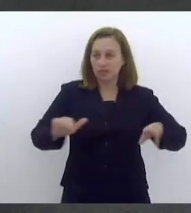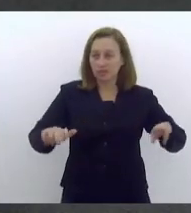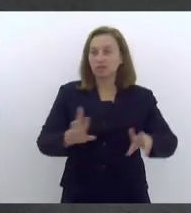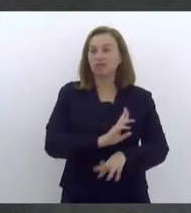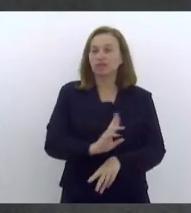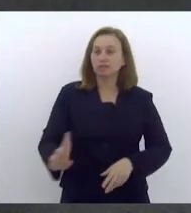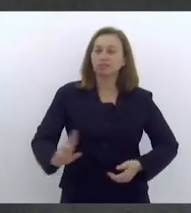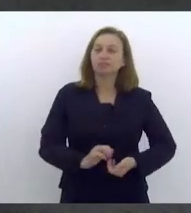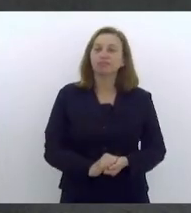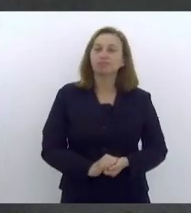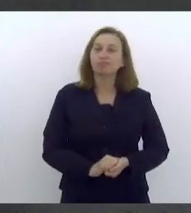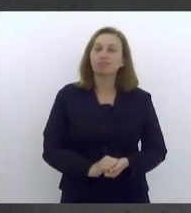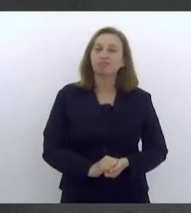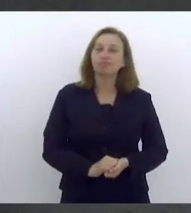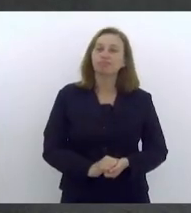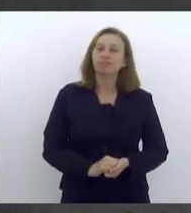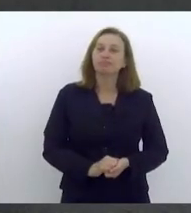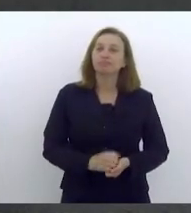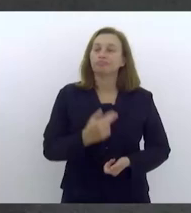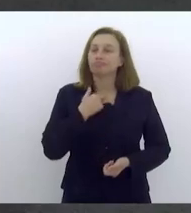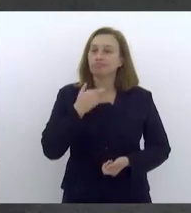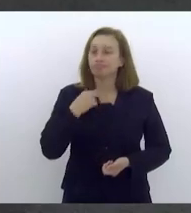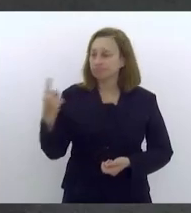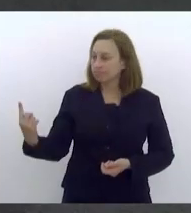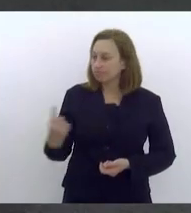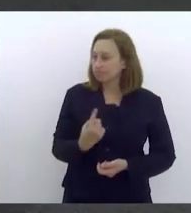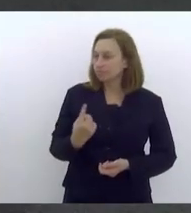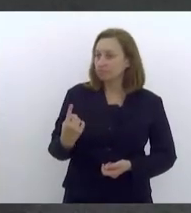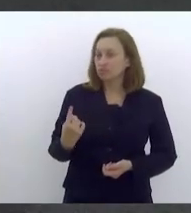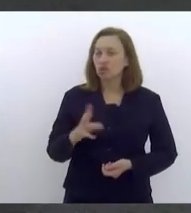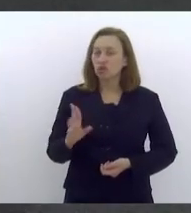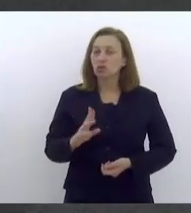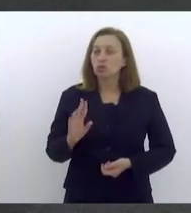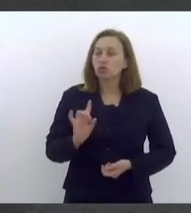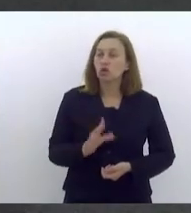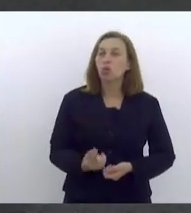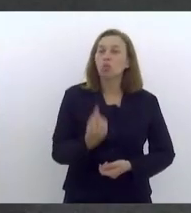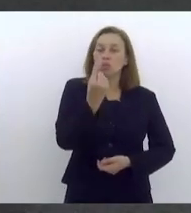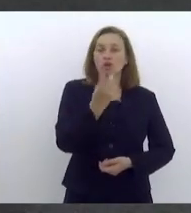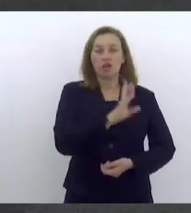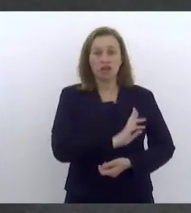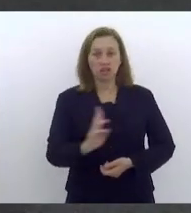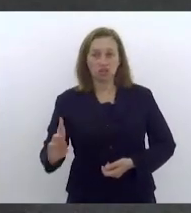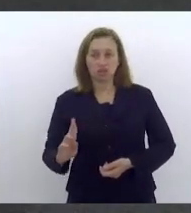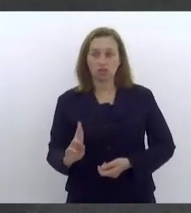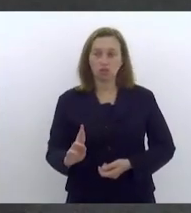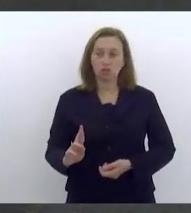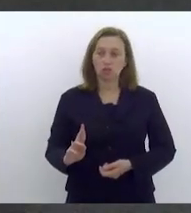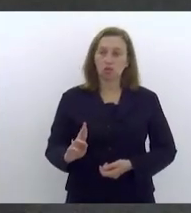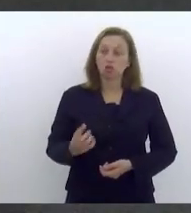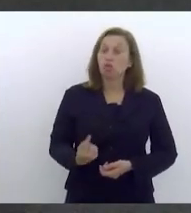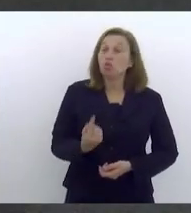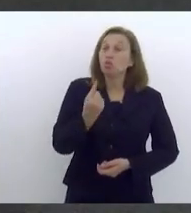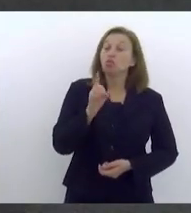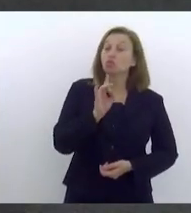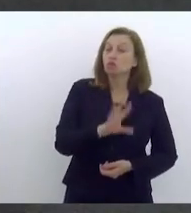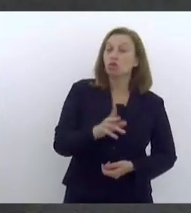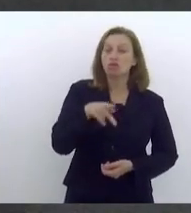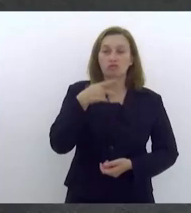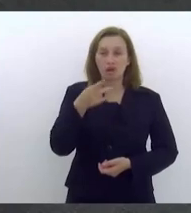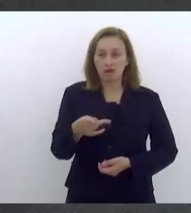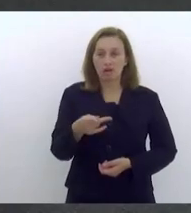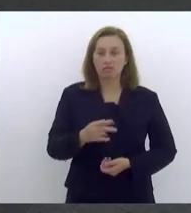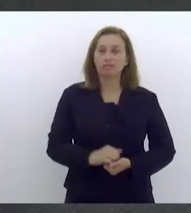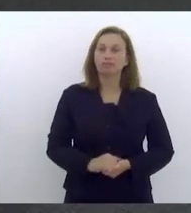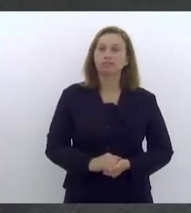religião. Não podemos vir aqui em nome de uma única religião, em nome de um único discurso,